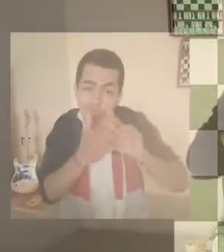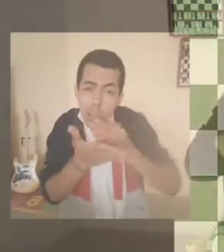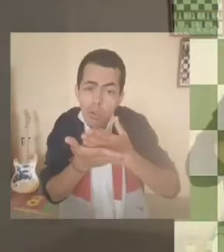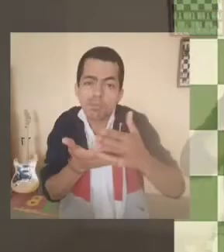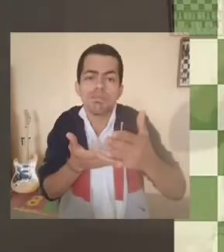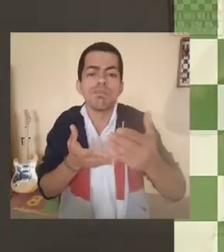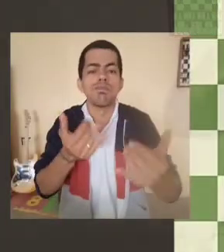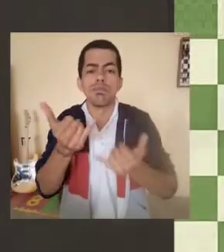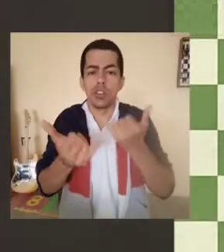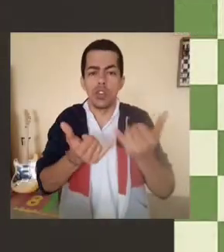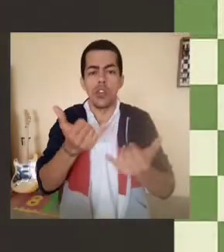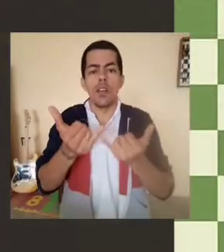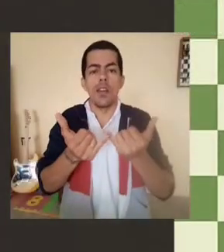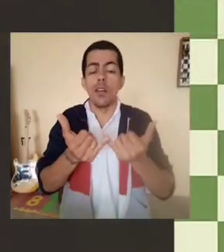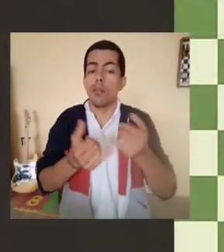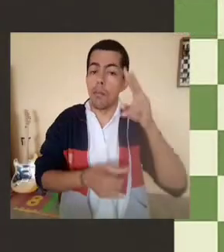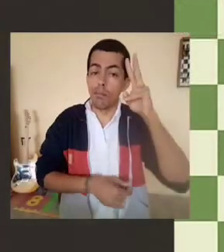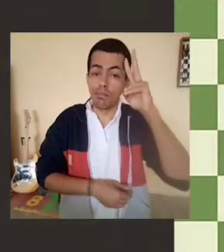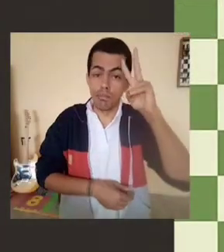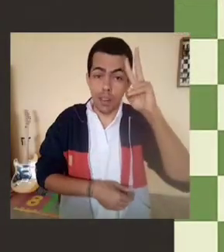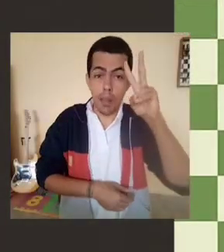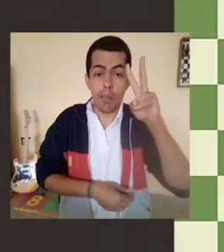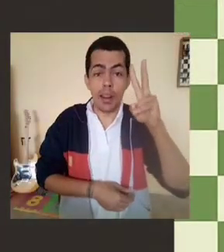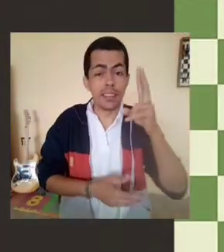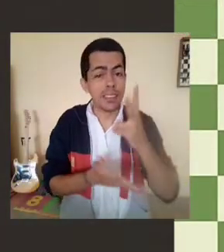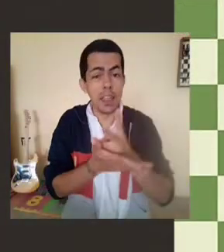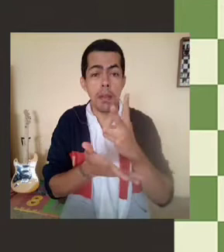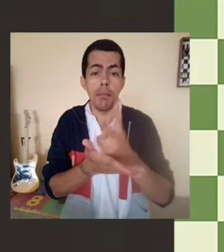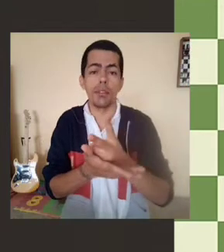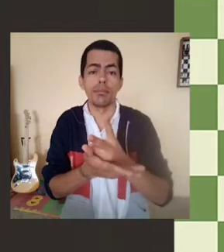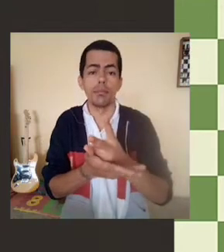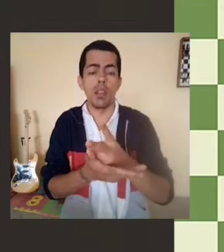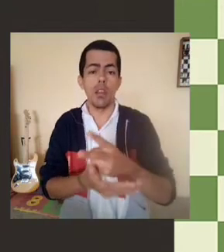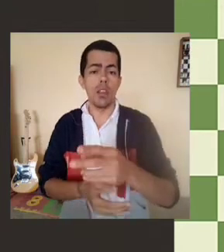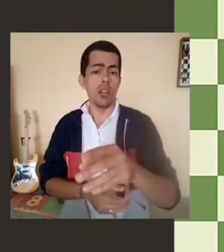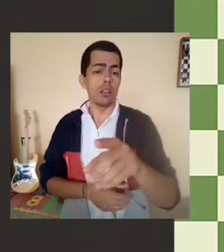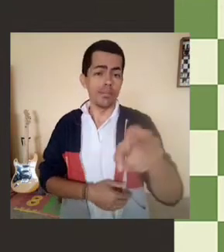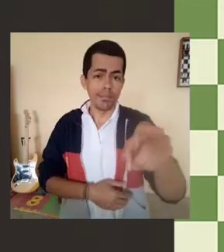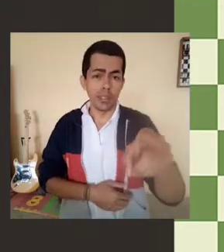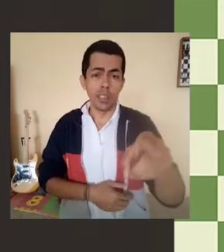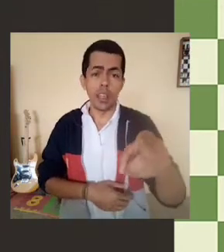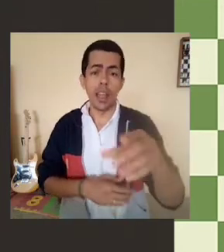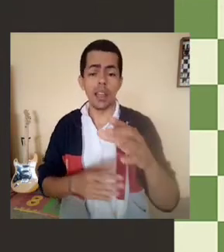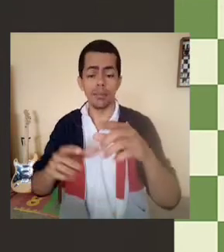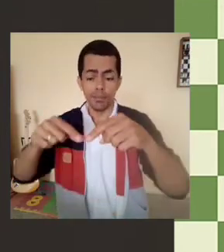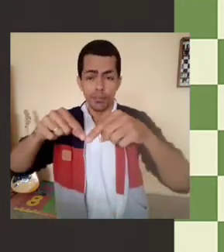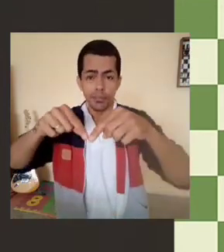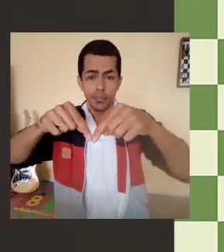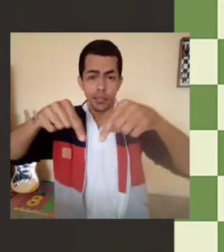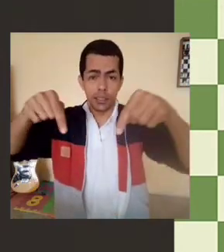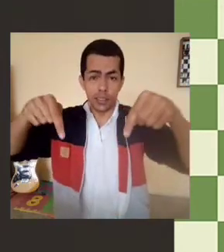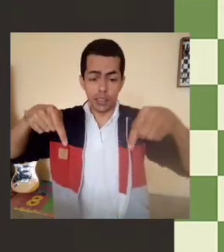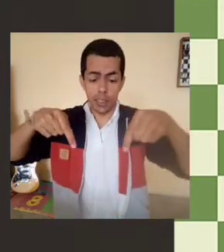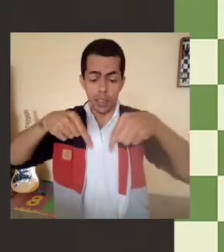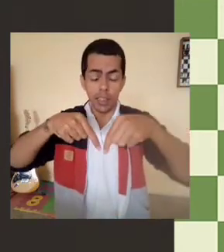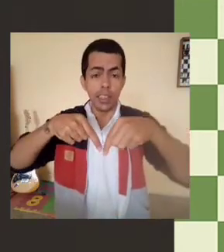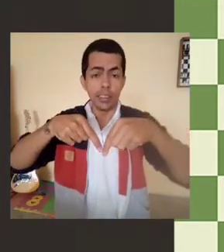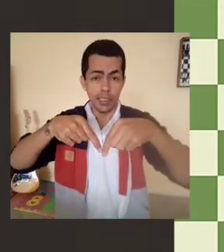Vamos lá. Mas antes de iniciarmos, é muito importante lembrar sempre de um detalhe